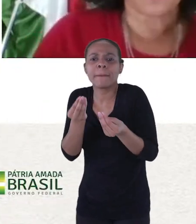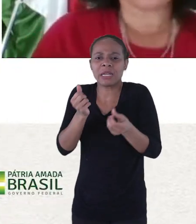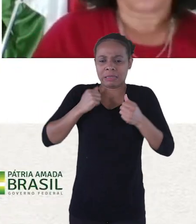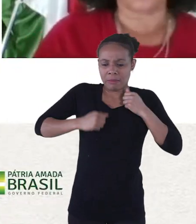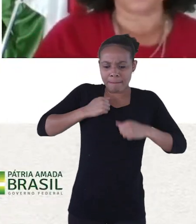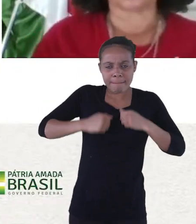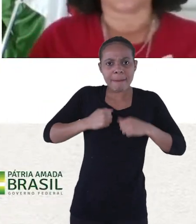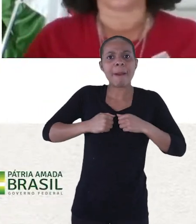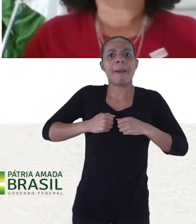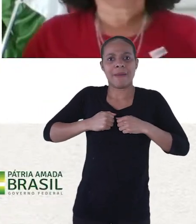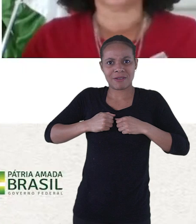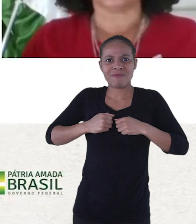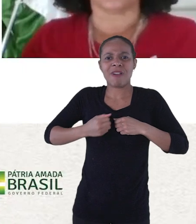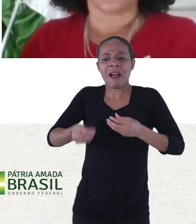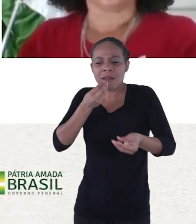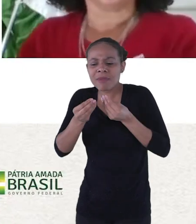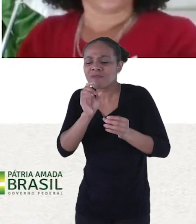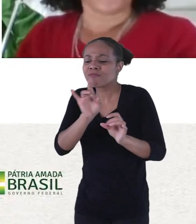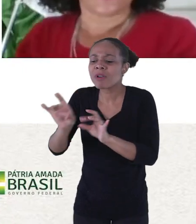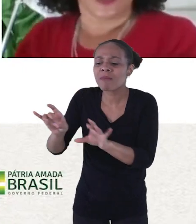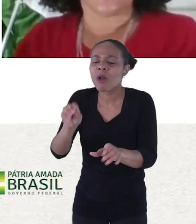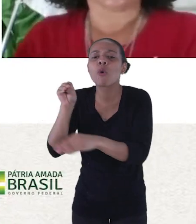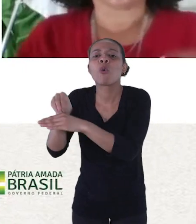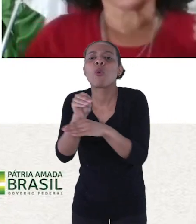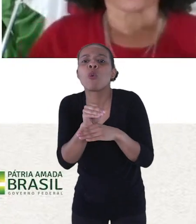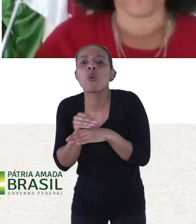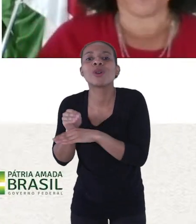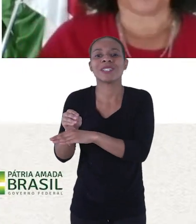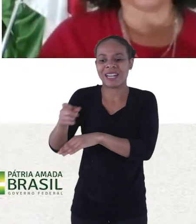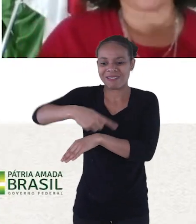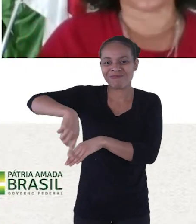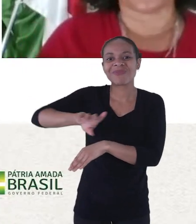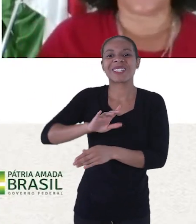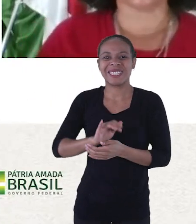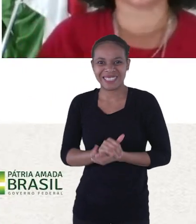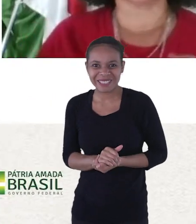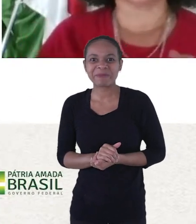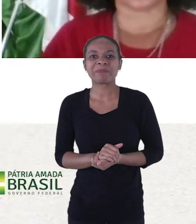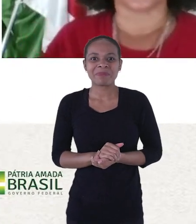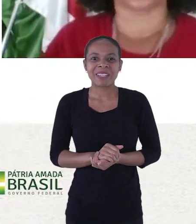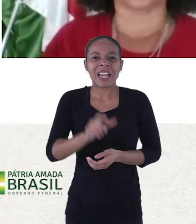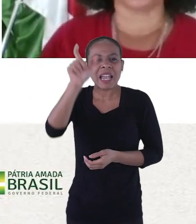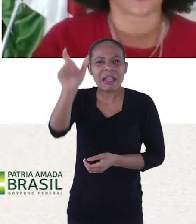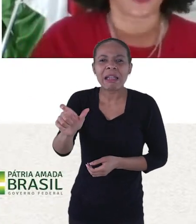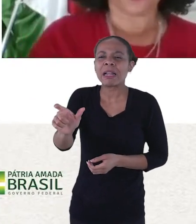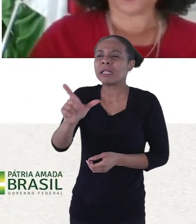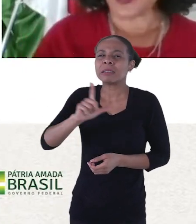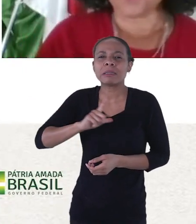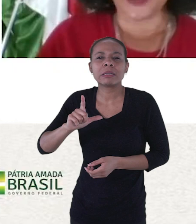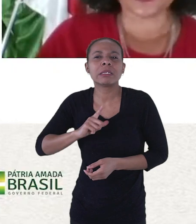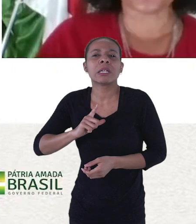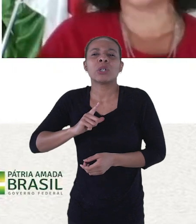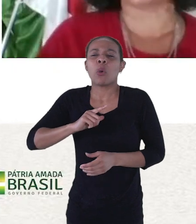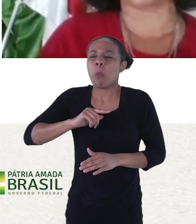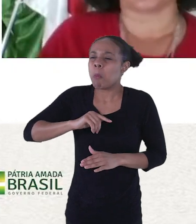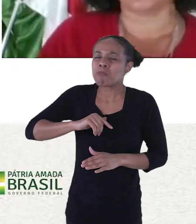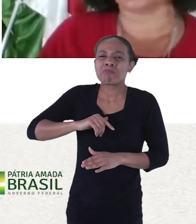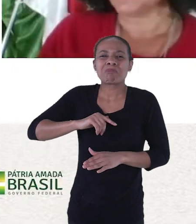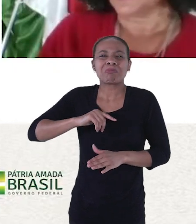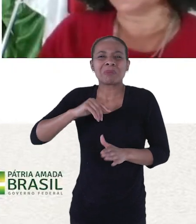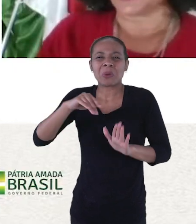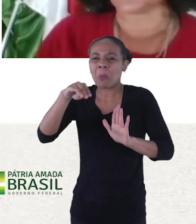banho, levar, alimentar, vigiar, cuidar. Ela cumpre uma agenda de escritora